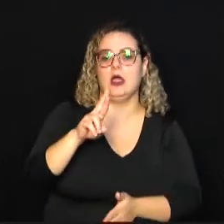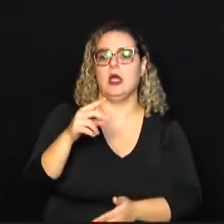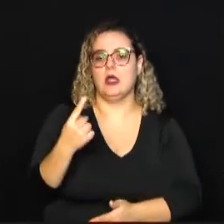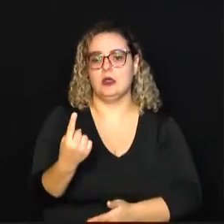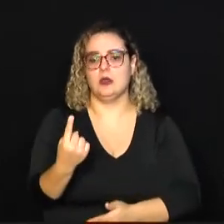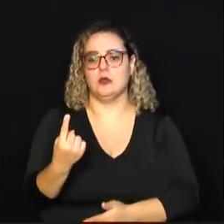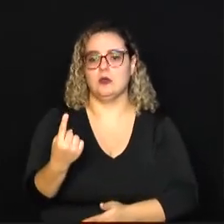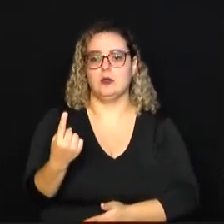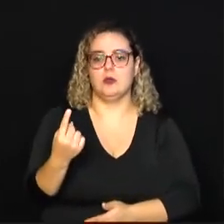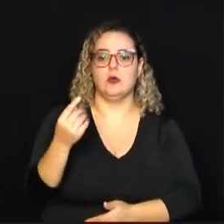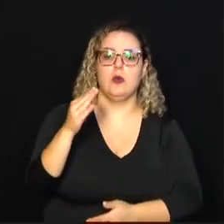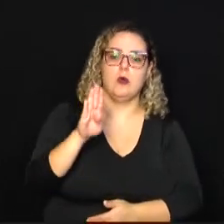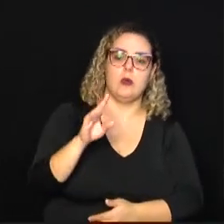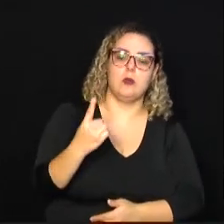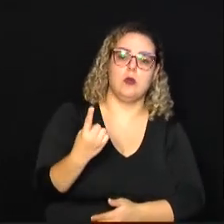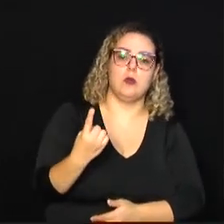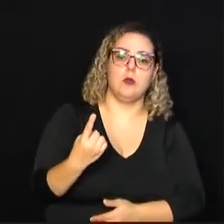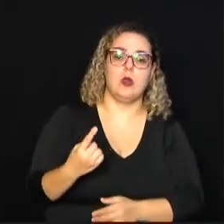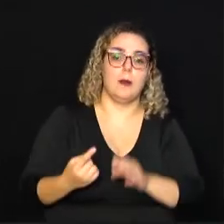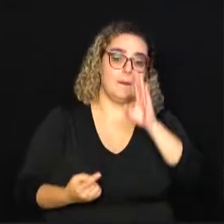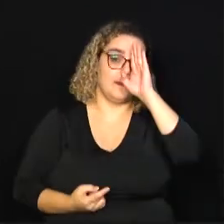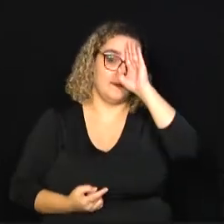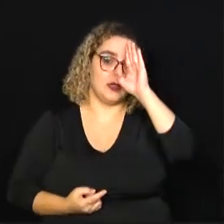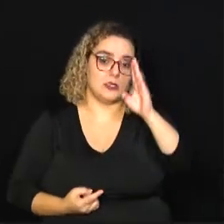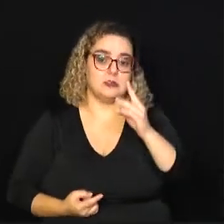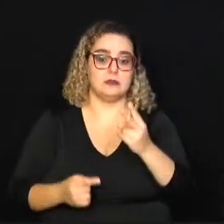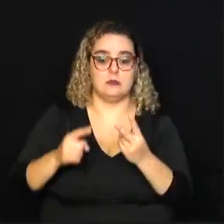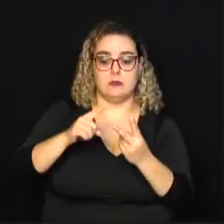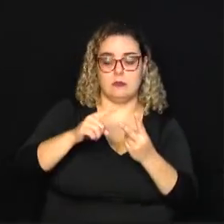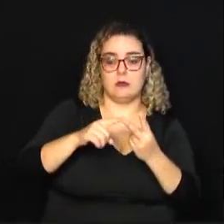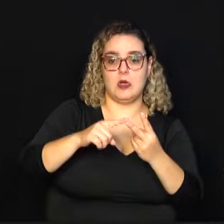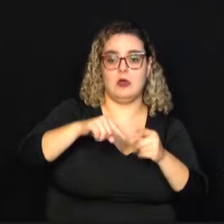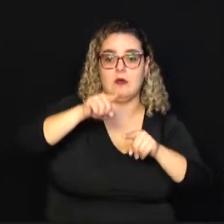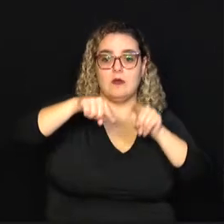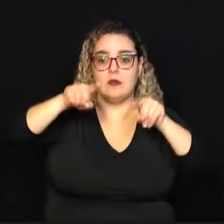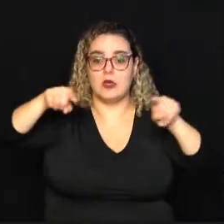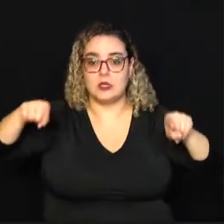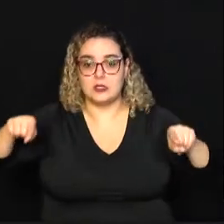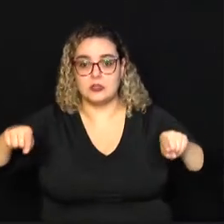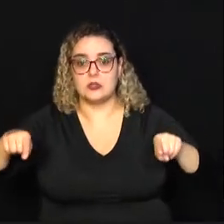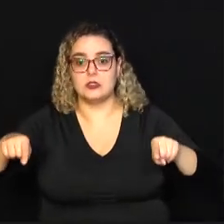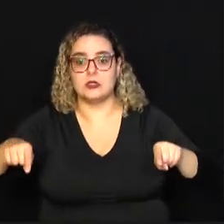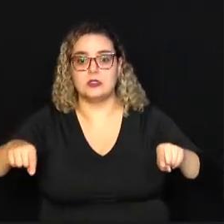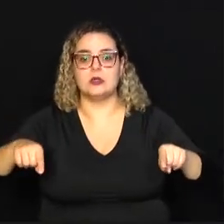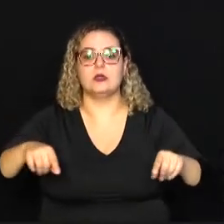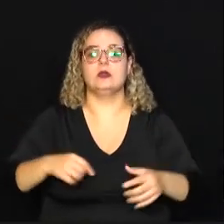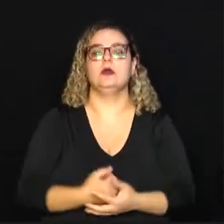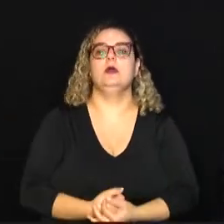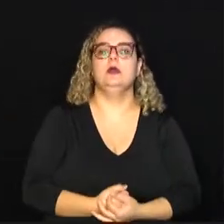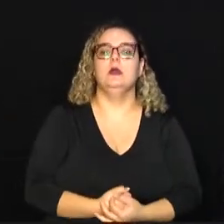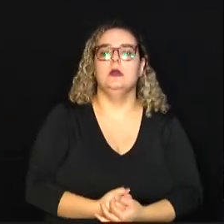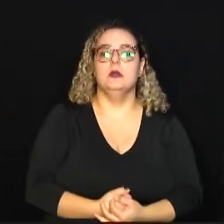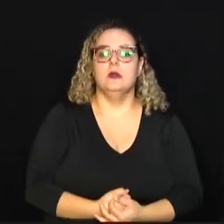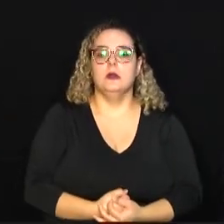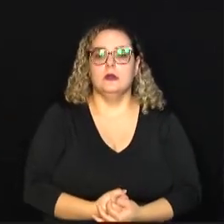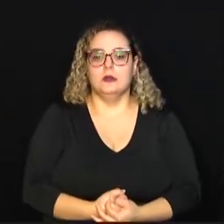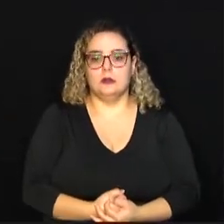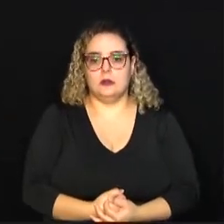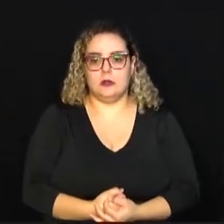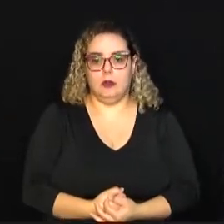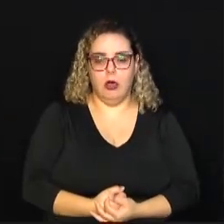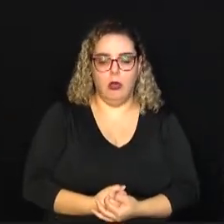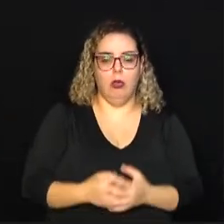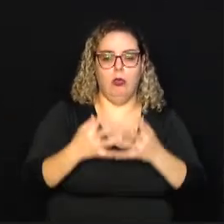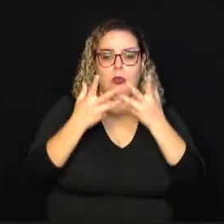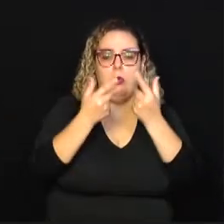segunda principal variante em circulação nos seus territórios. Aqui na região norte, né, que eu já mostrei, na região centro-oeste, na região sul.